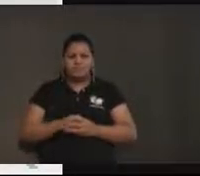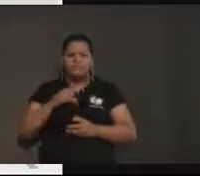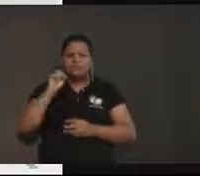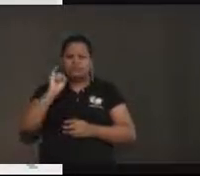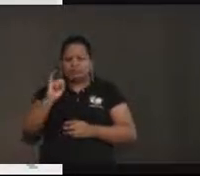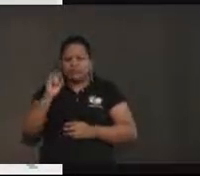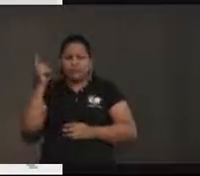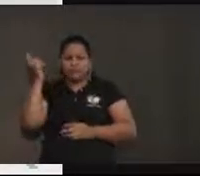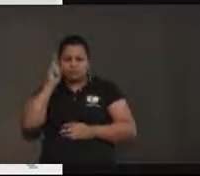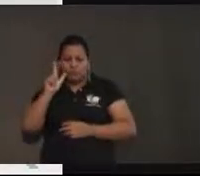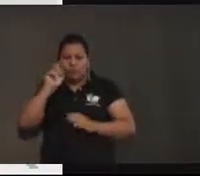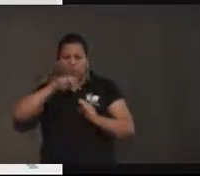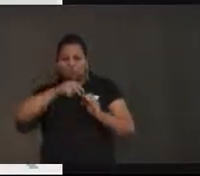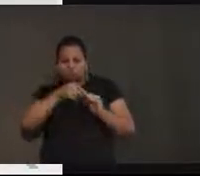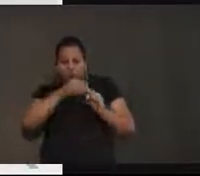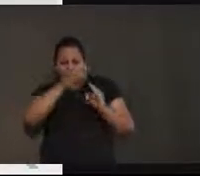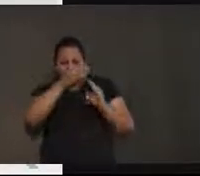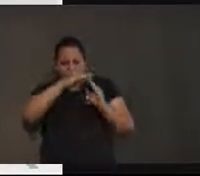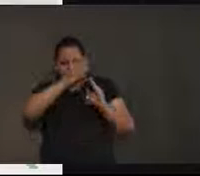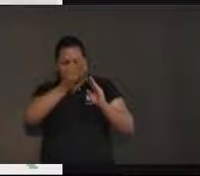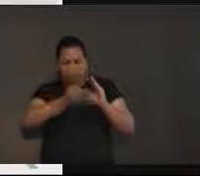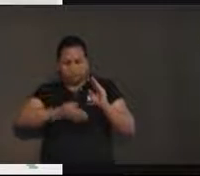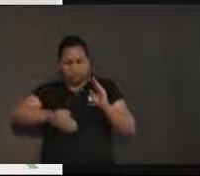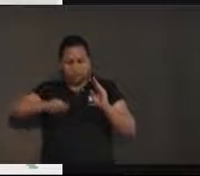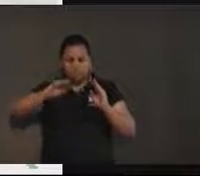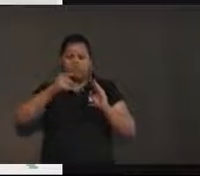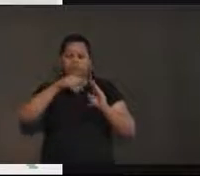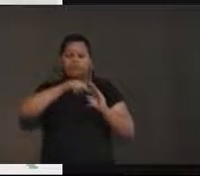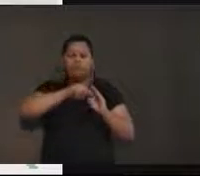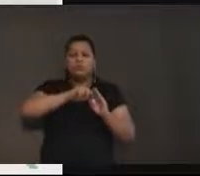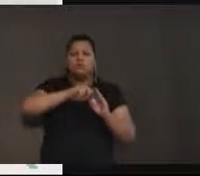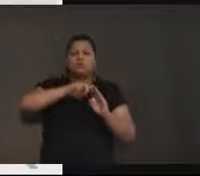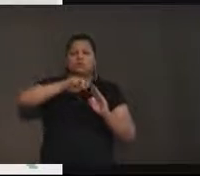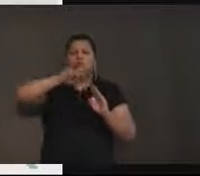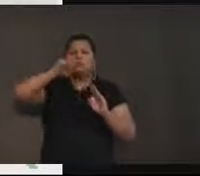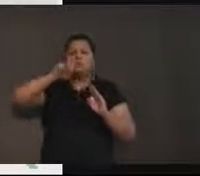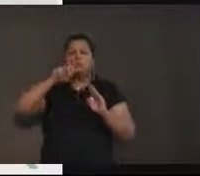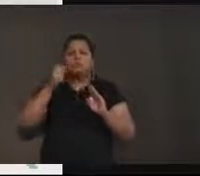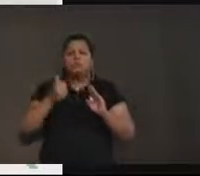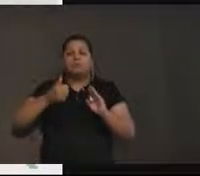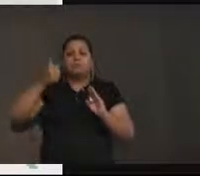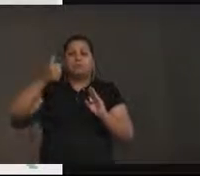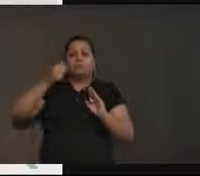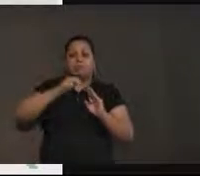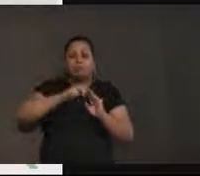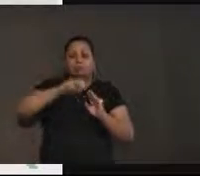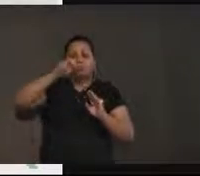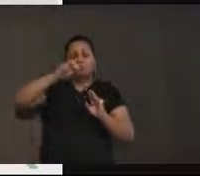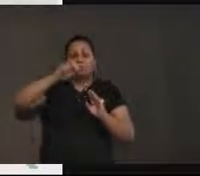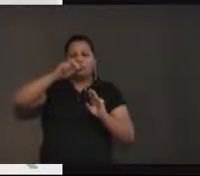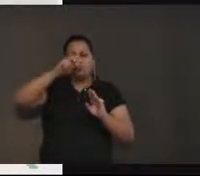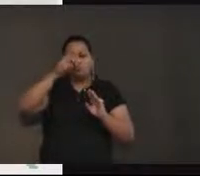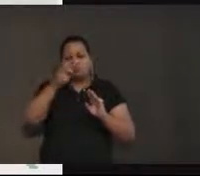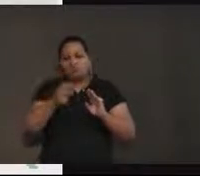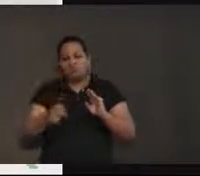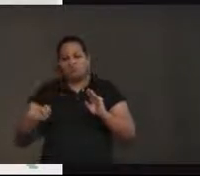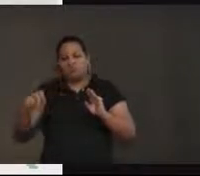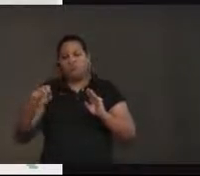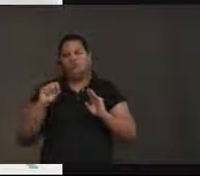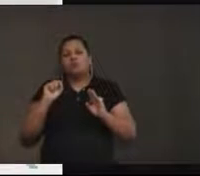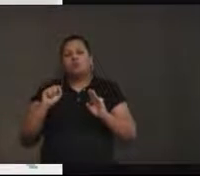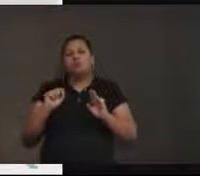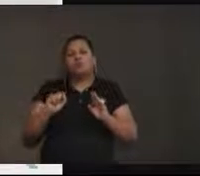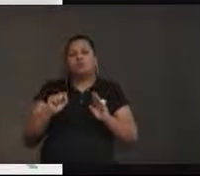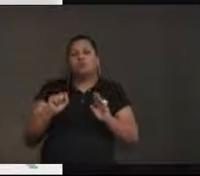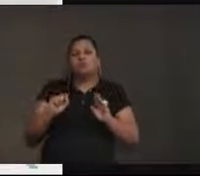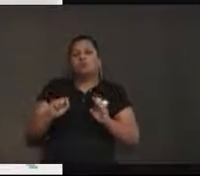subir primeiro esse existe um ponto lá longe onde você já desceu que é o é tal que ide